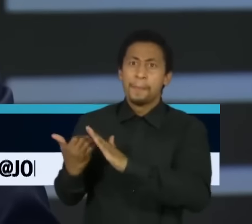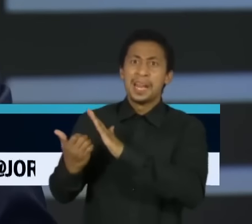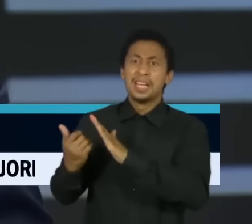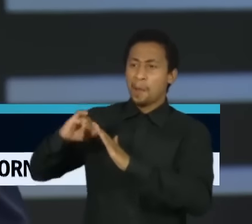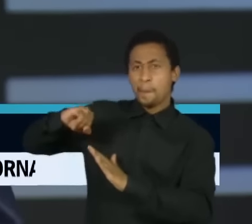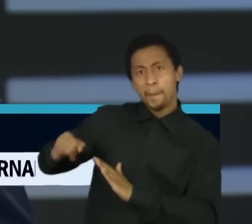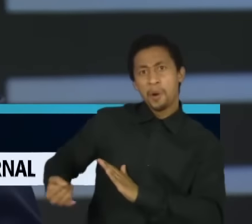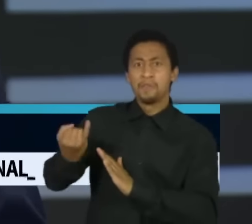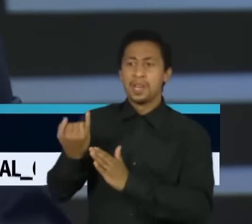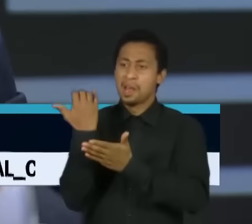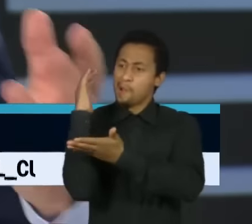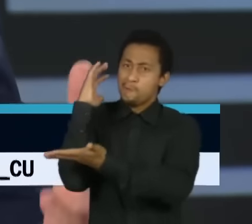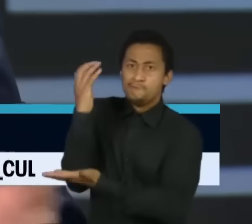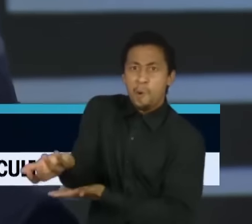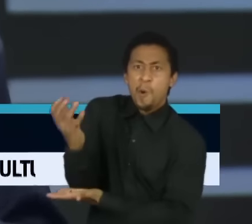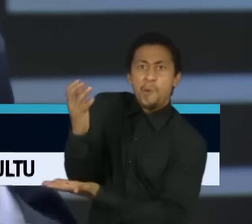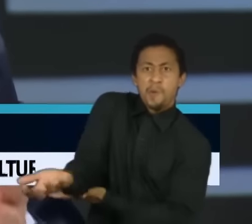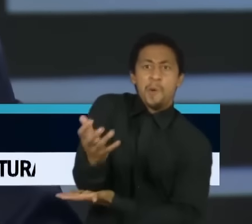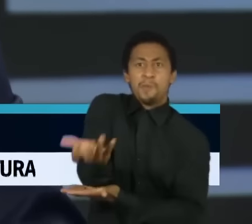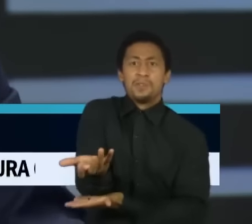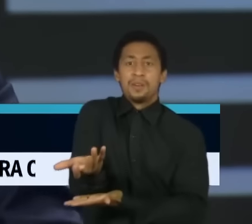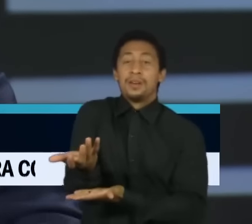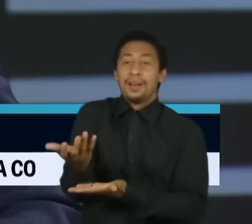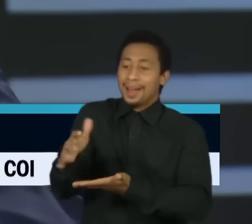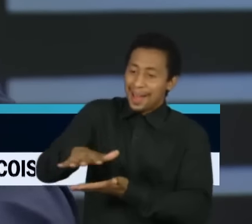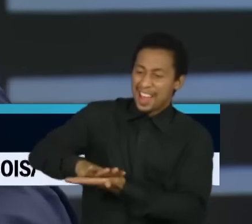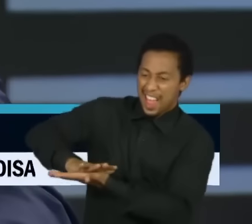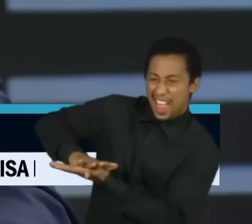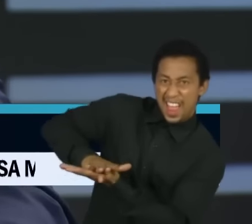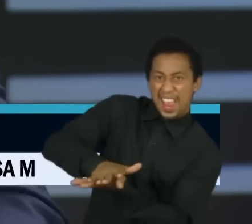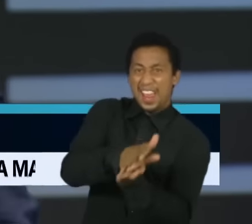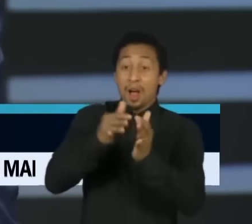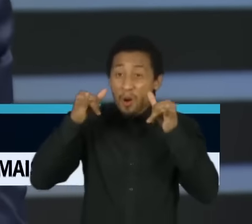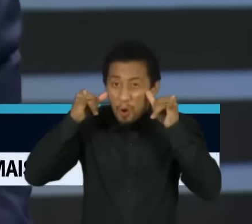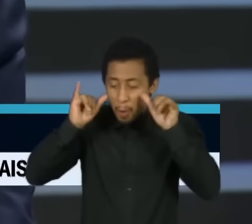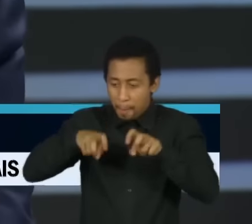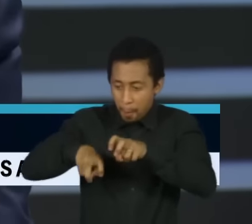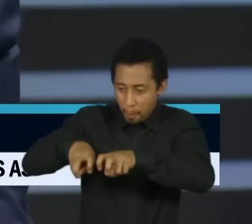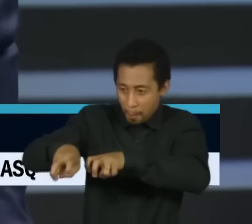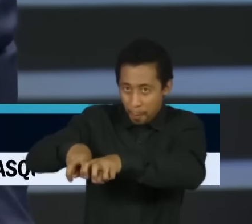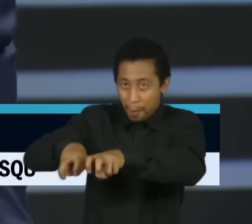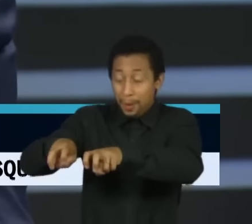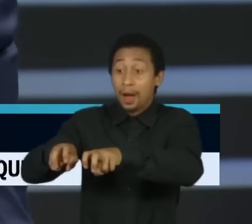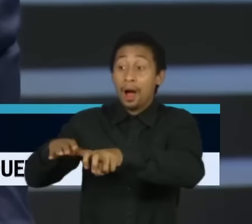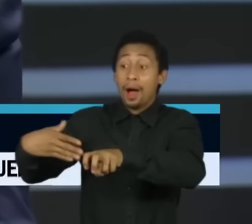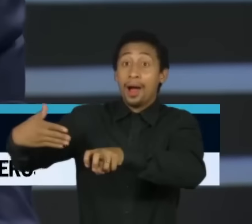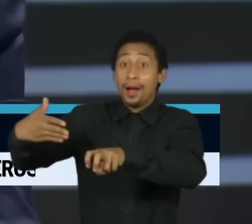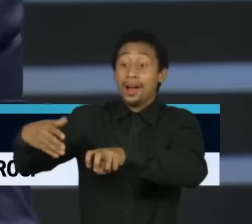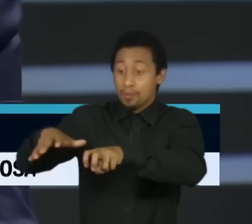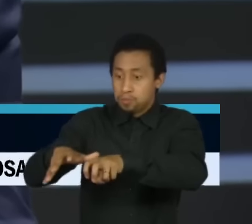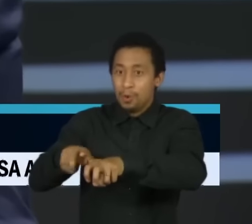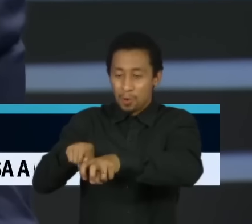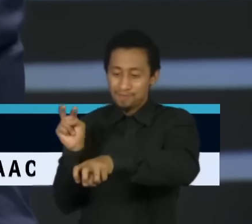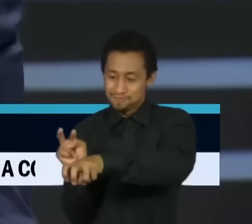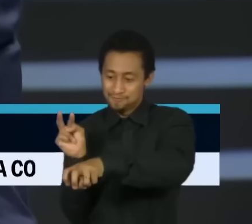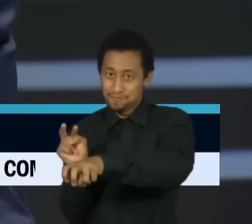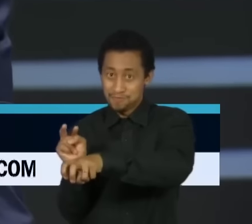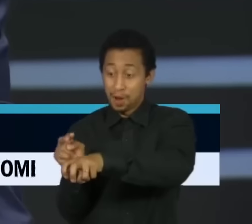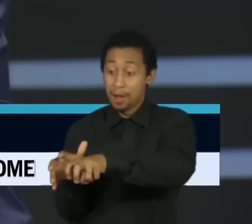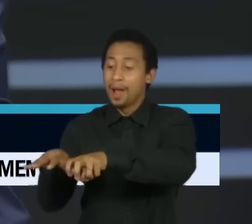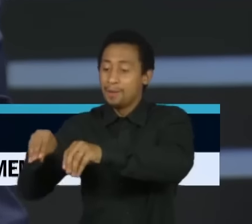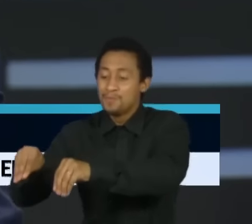ocorre, esse tipo de maracutaia, numa linguagem mais popular. Ele está numa área desmatada, mas aí você, ilegalmente, e aí você